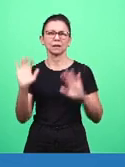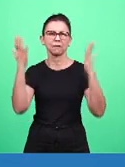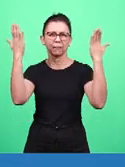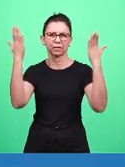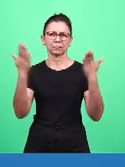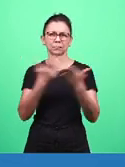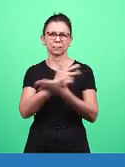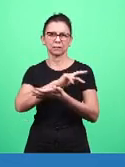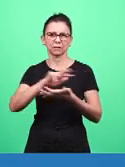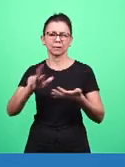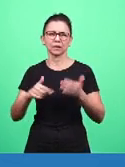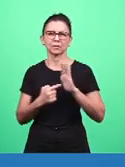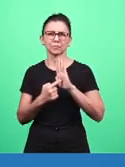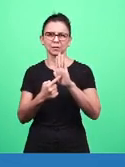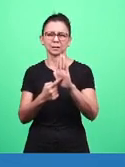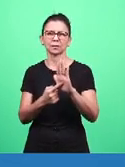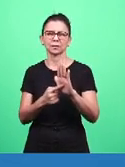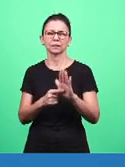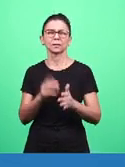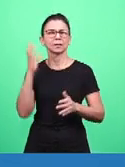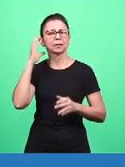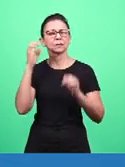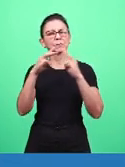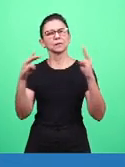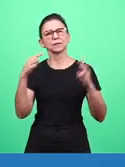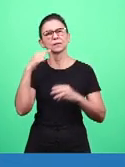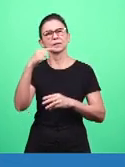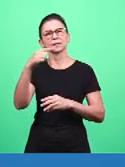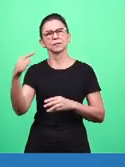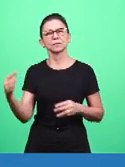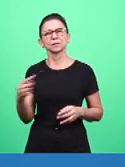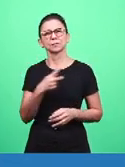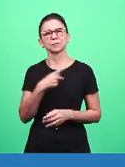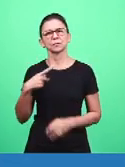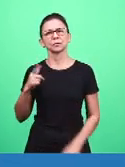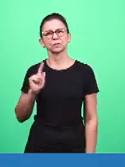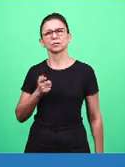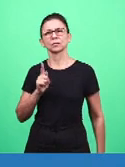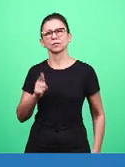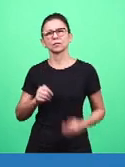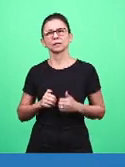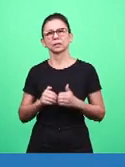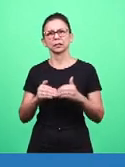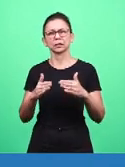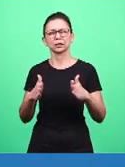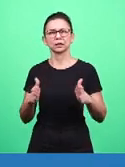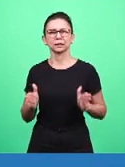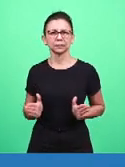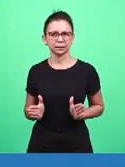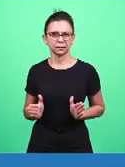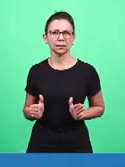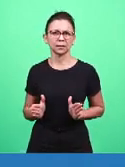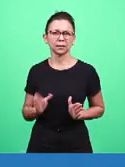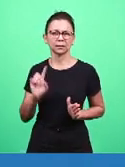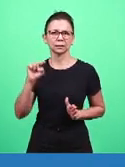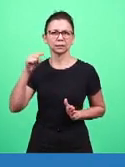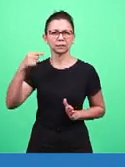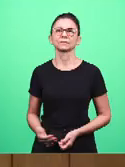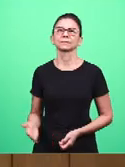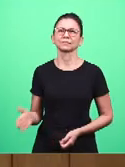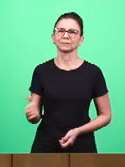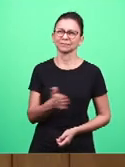Jesus. Batismos foram realizados em Boa Vista, em Roraima, irmãos desceram as águas, e também em Jerônimo